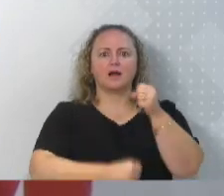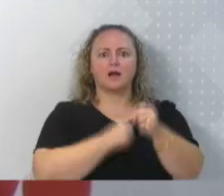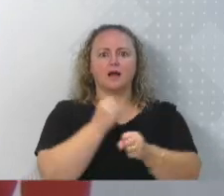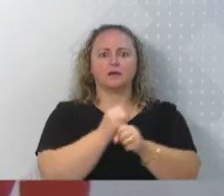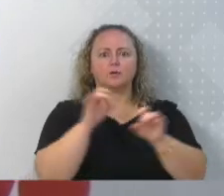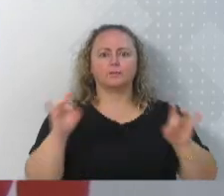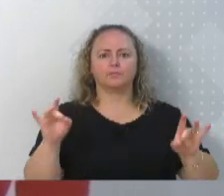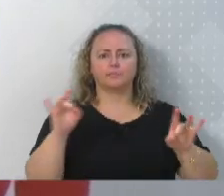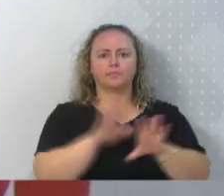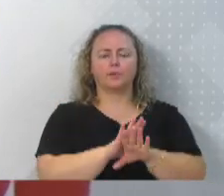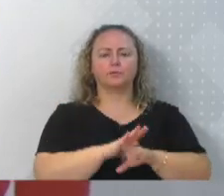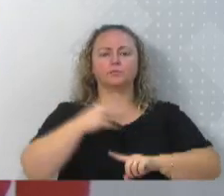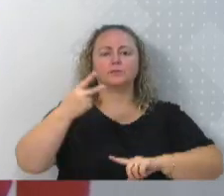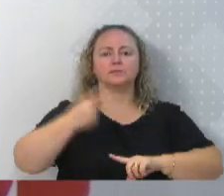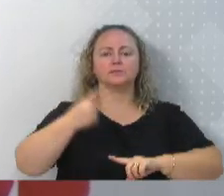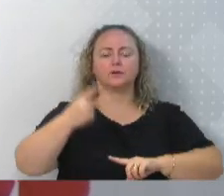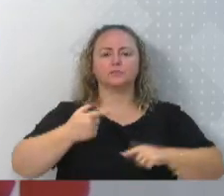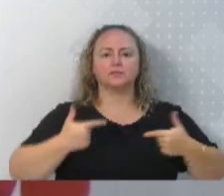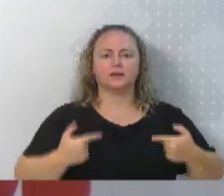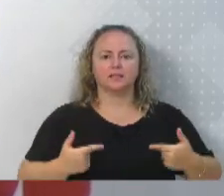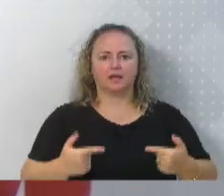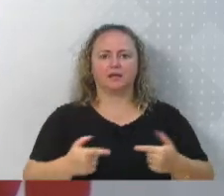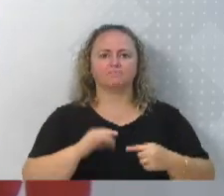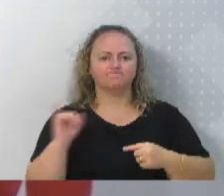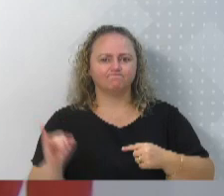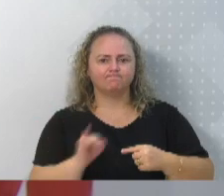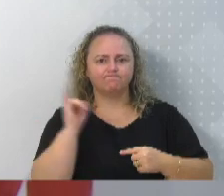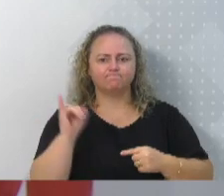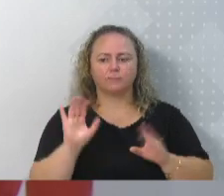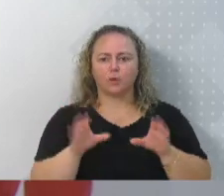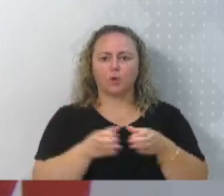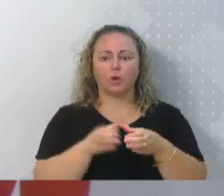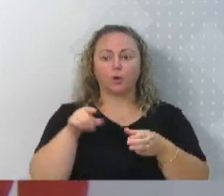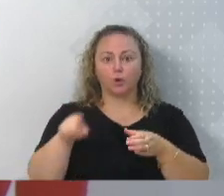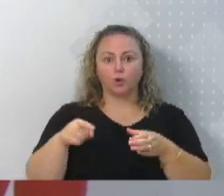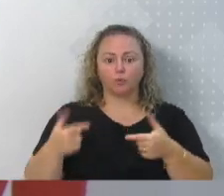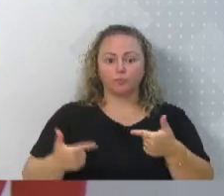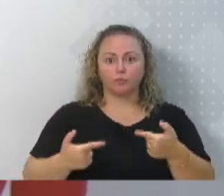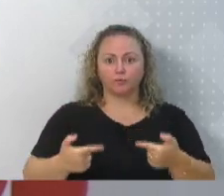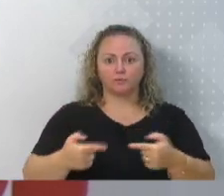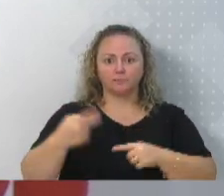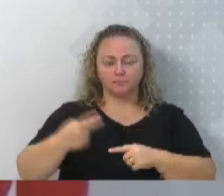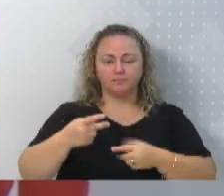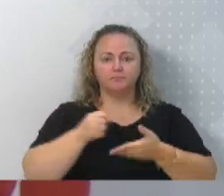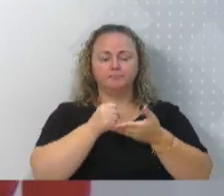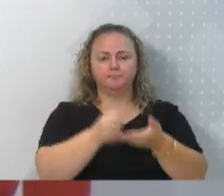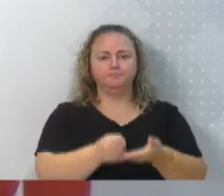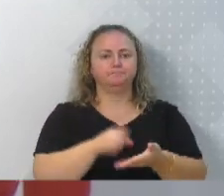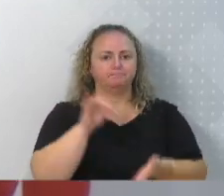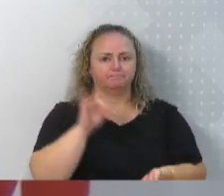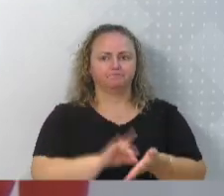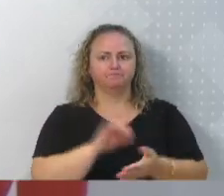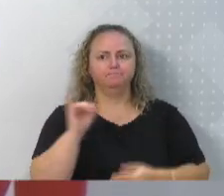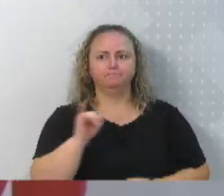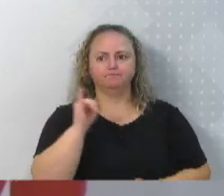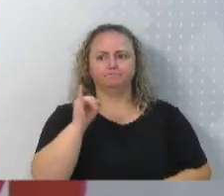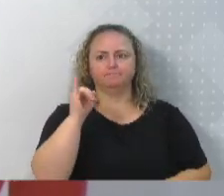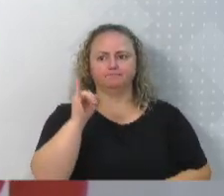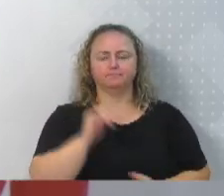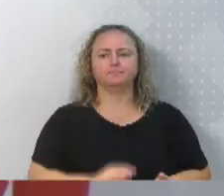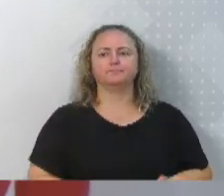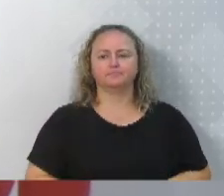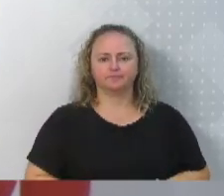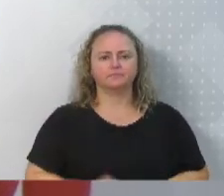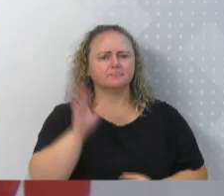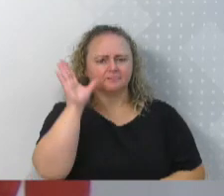Guerra Mundial e da importância dos Expedicionários na Segunda Guerra Mundial por curiosidade pessoal o trigésimo